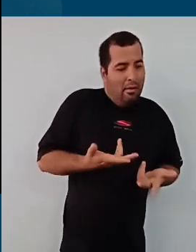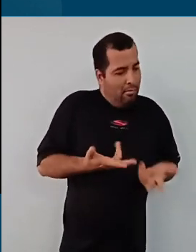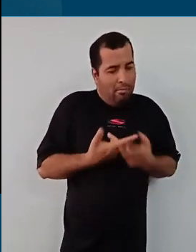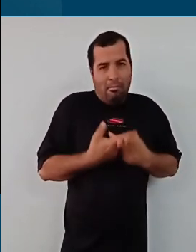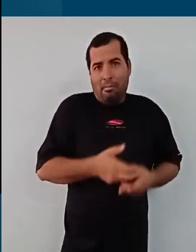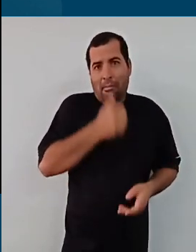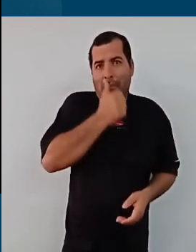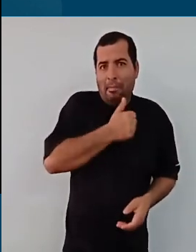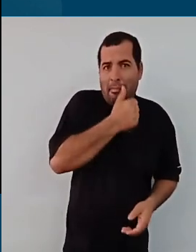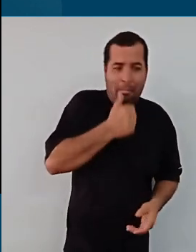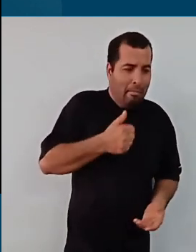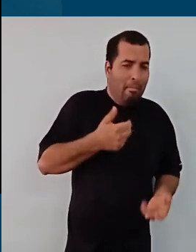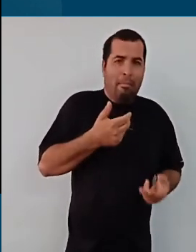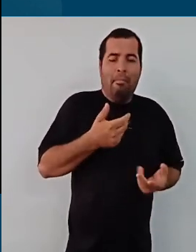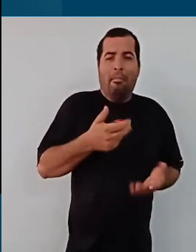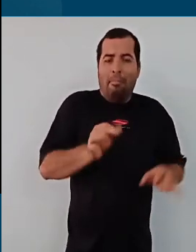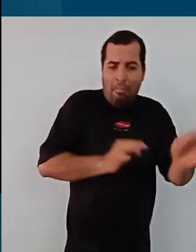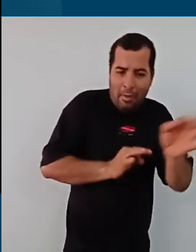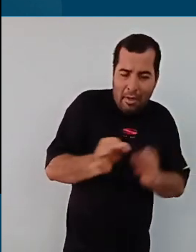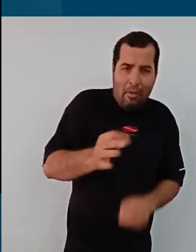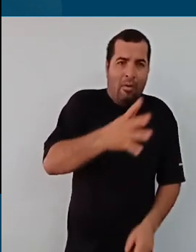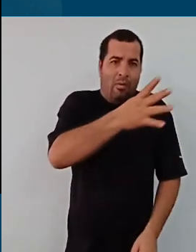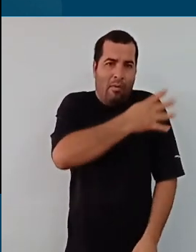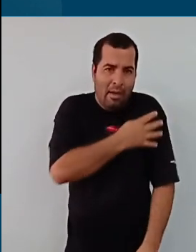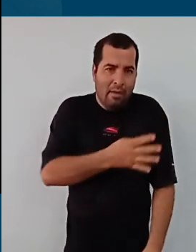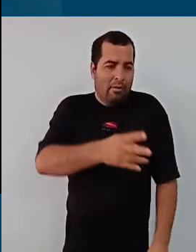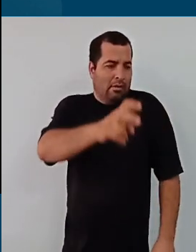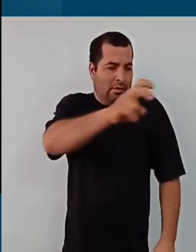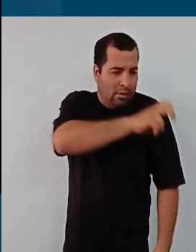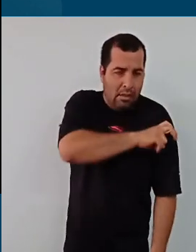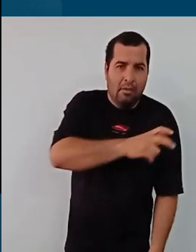um plano 4º e 5º ano.